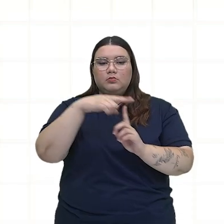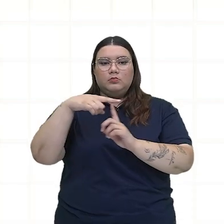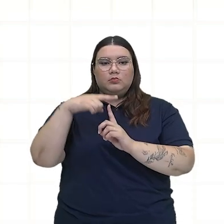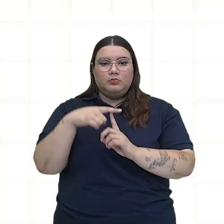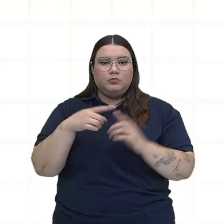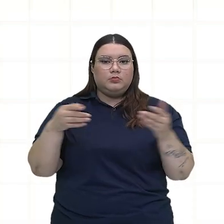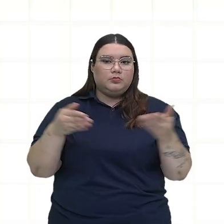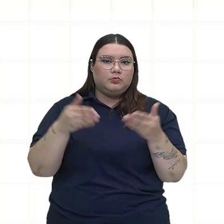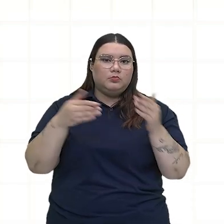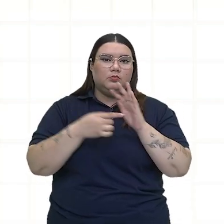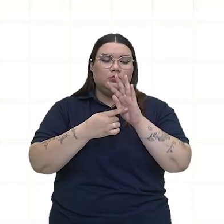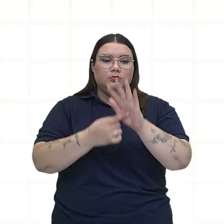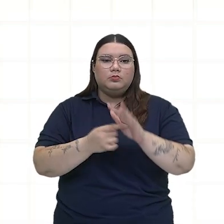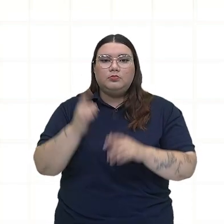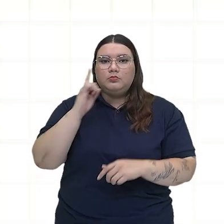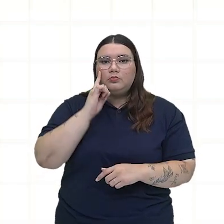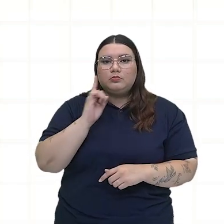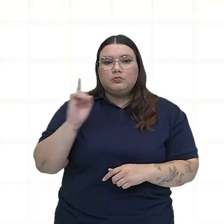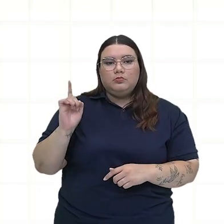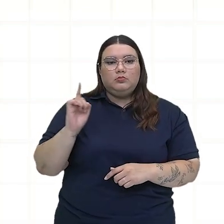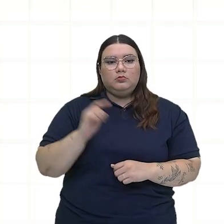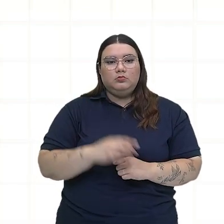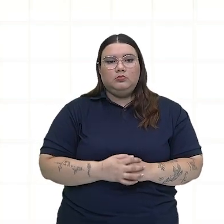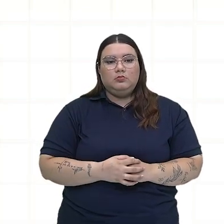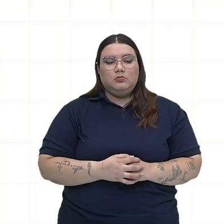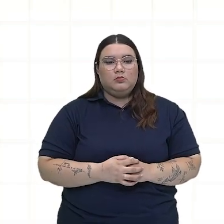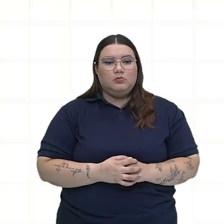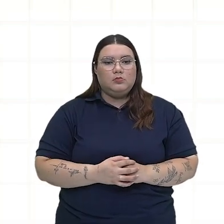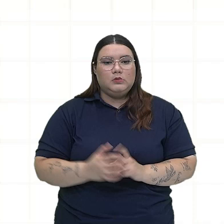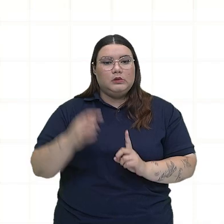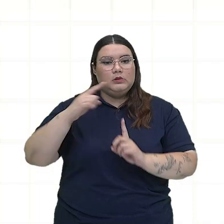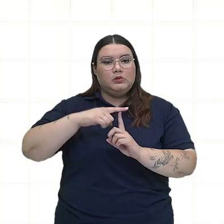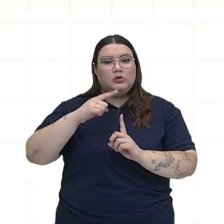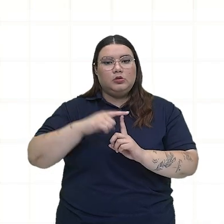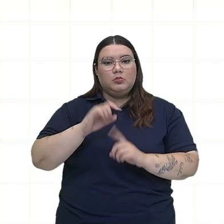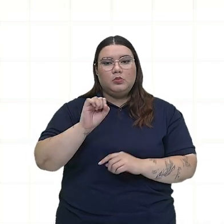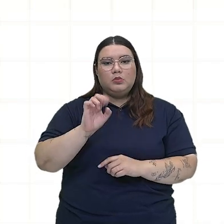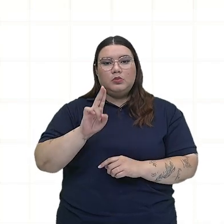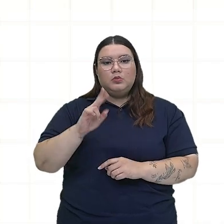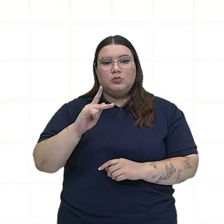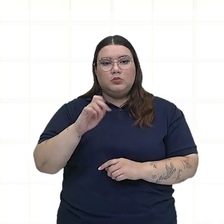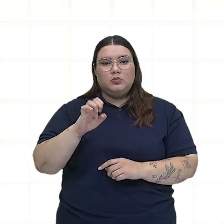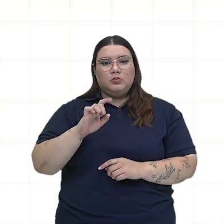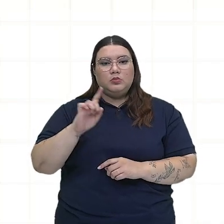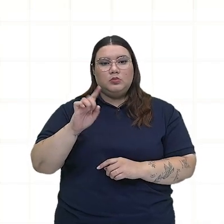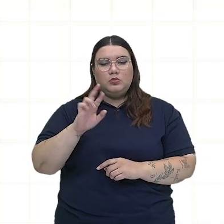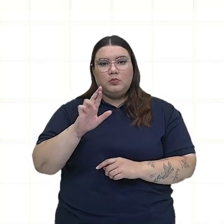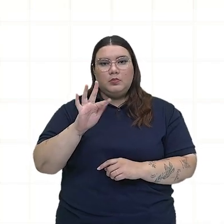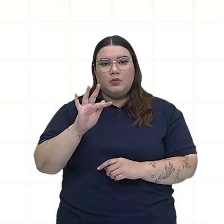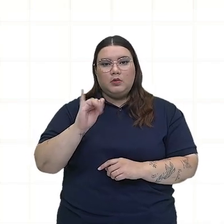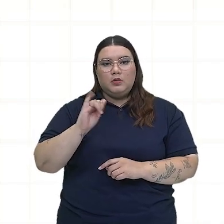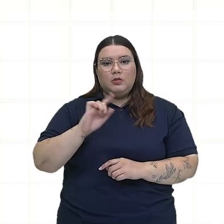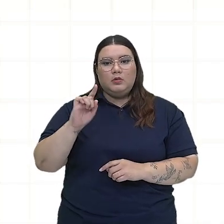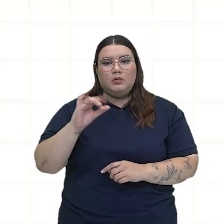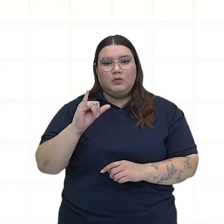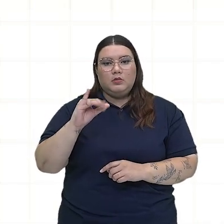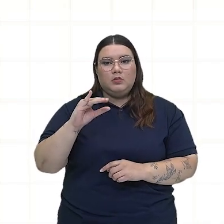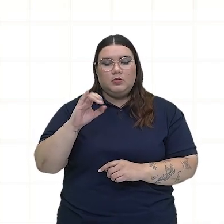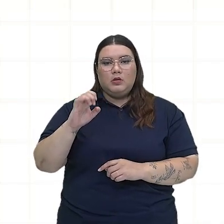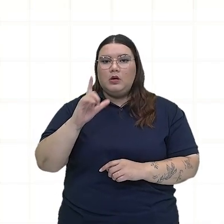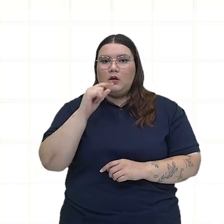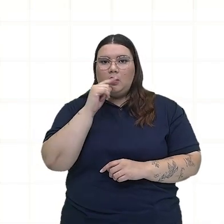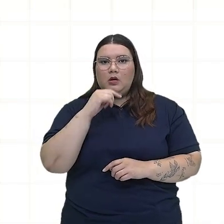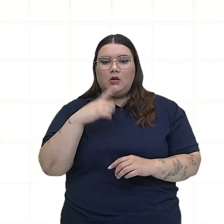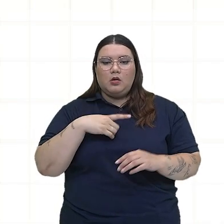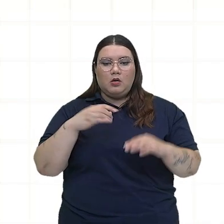a gente vai ver a partir de agora. A gente começa falando sobre a irrigação de superfície. O nome já diz, ela vai levar água